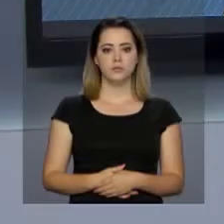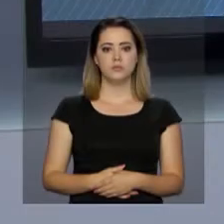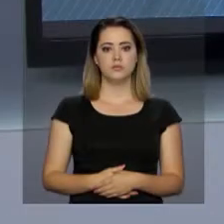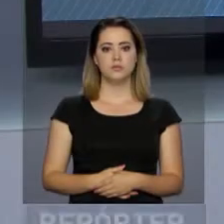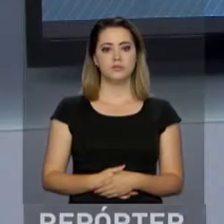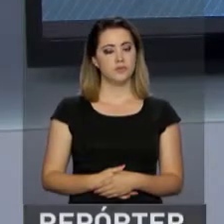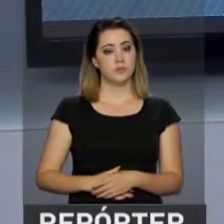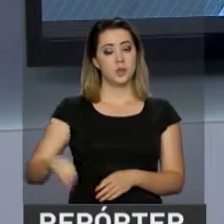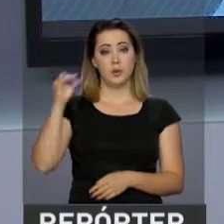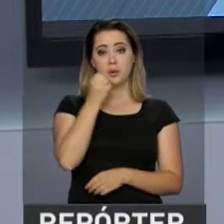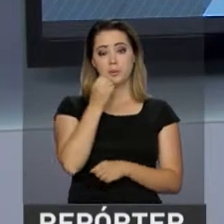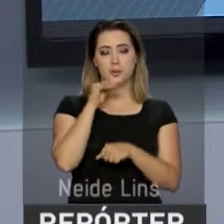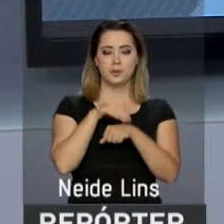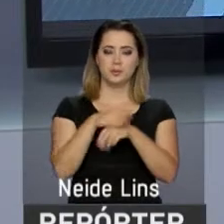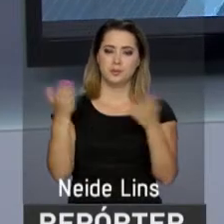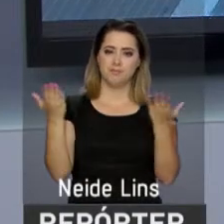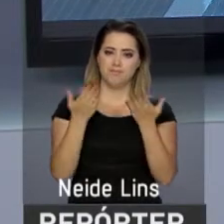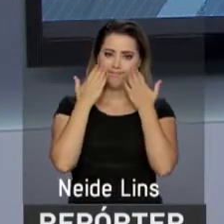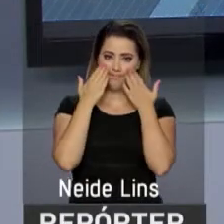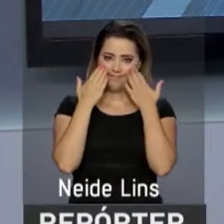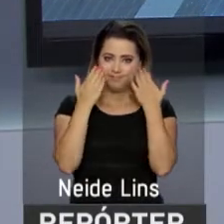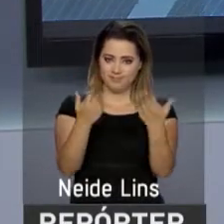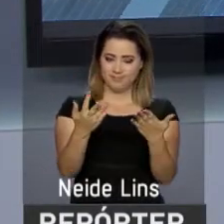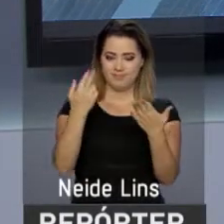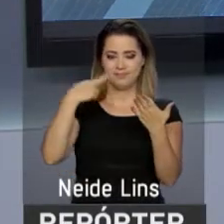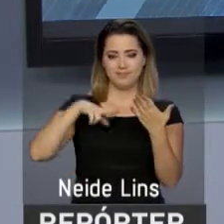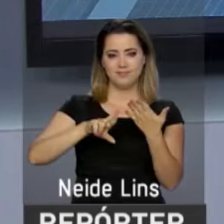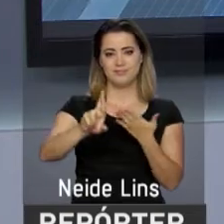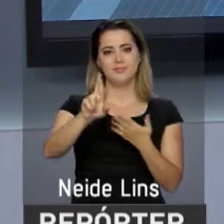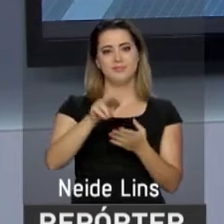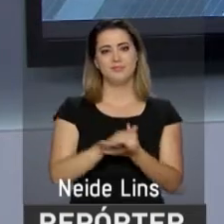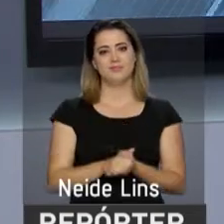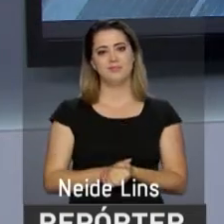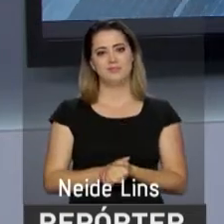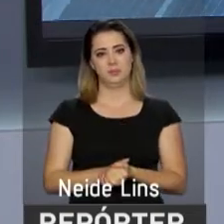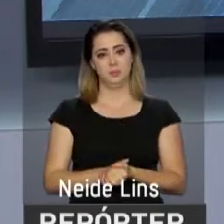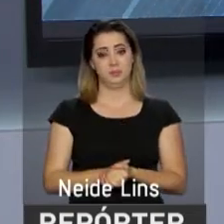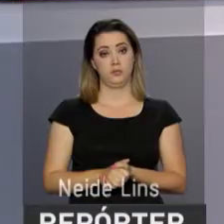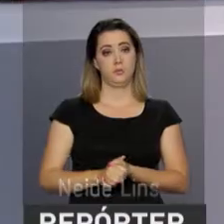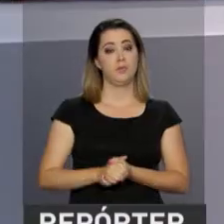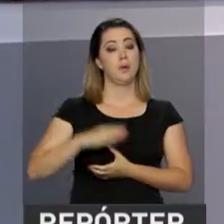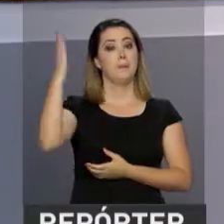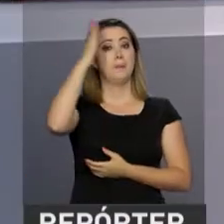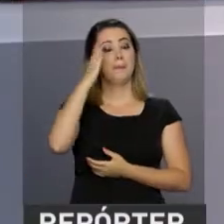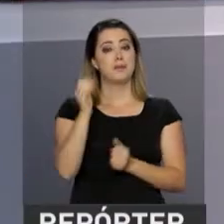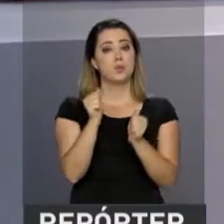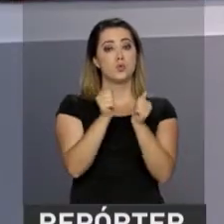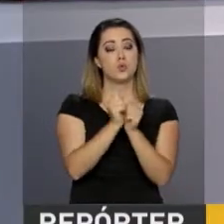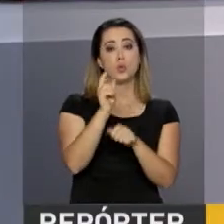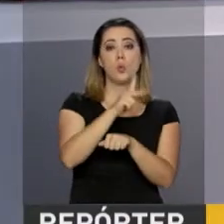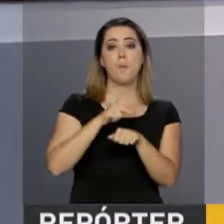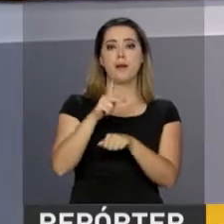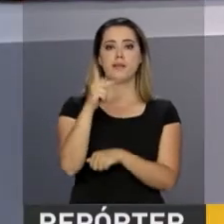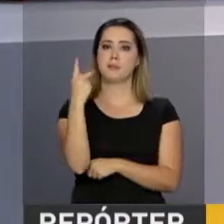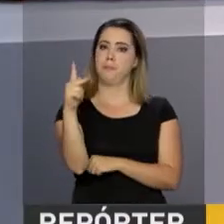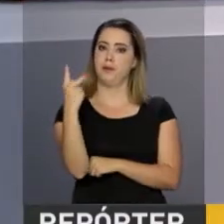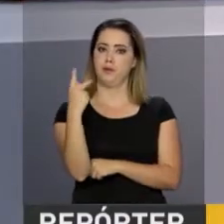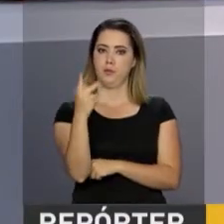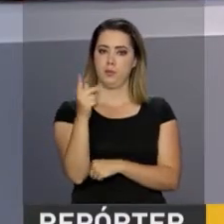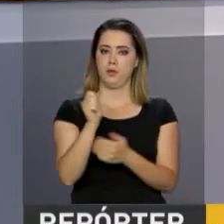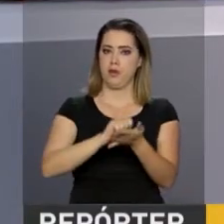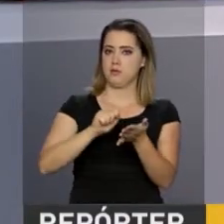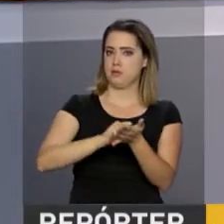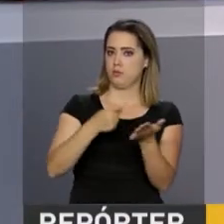olá boa noite estamos de volta com mais uma edição do repórter nbr brasil e paraguai assinaram um